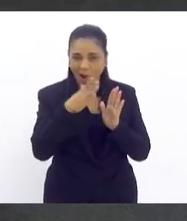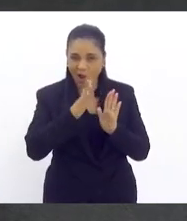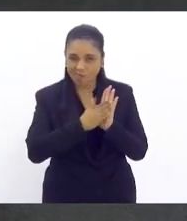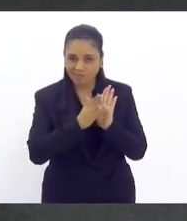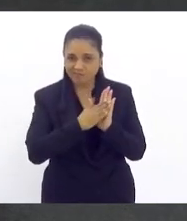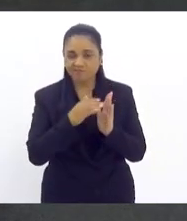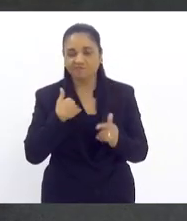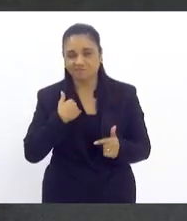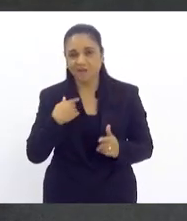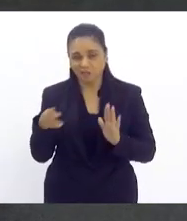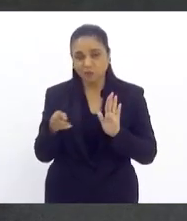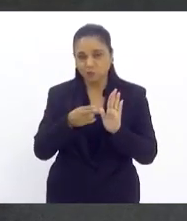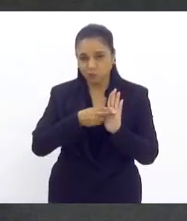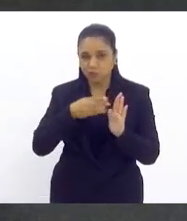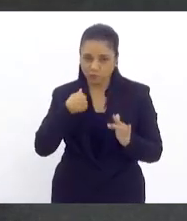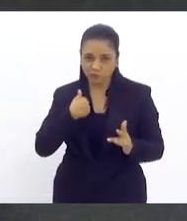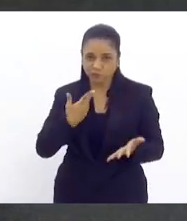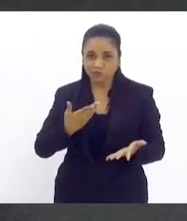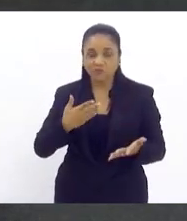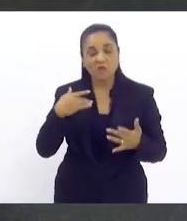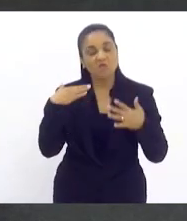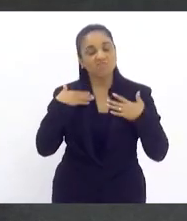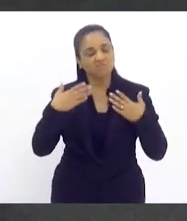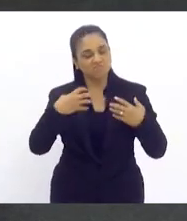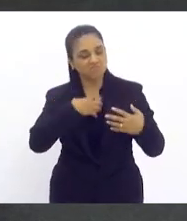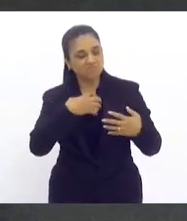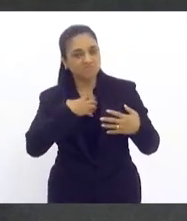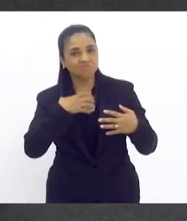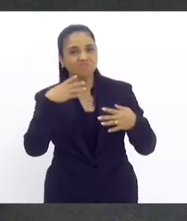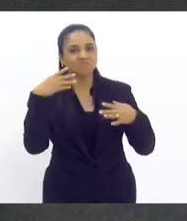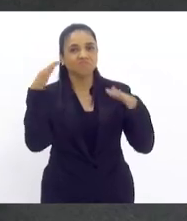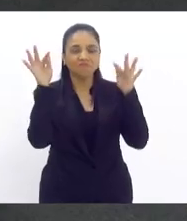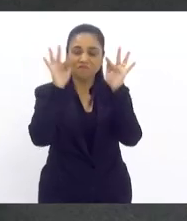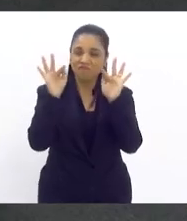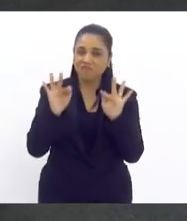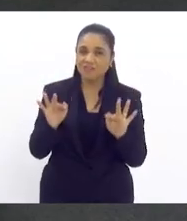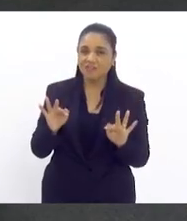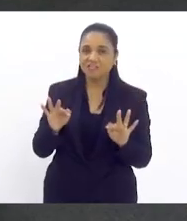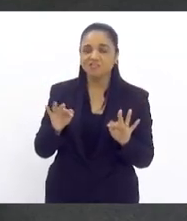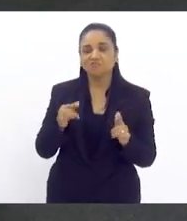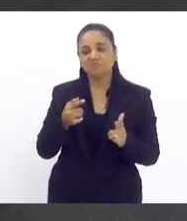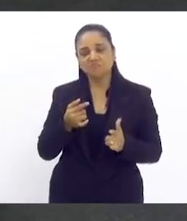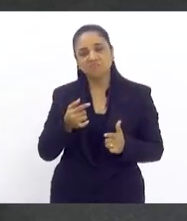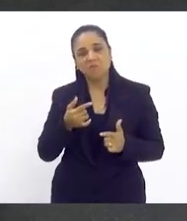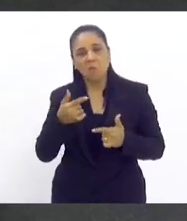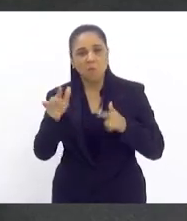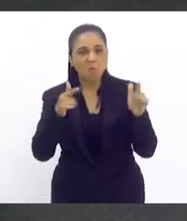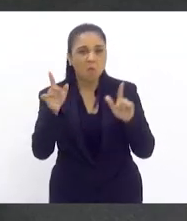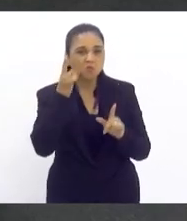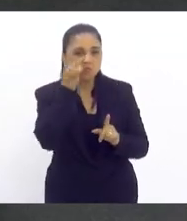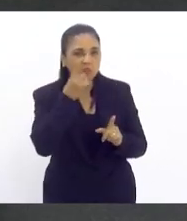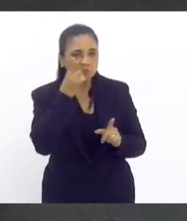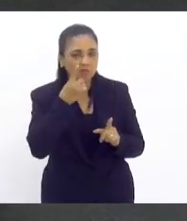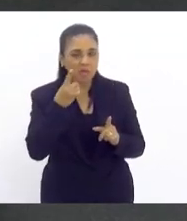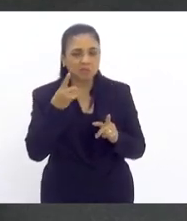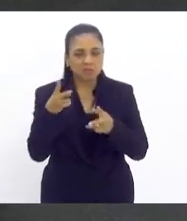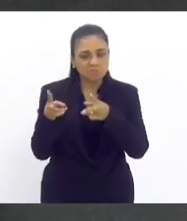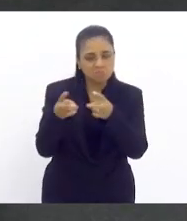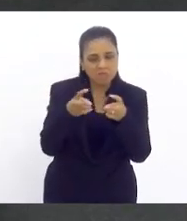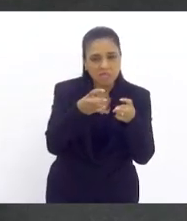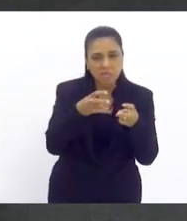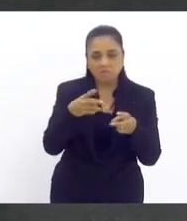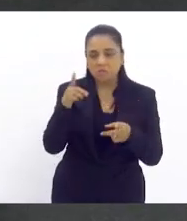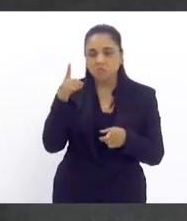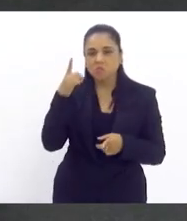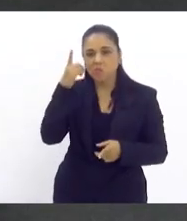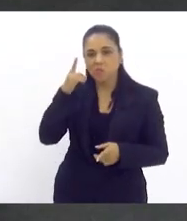muito feliz porque há deputados, por exemplo, mais conservadores, que veem no rock uma coisa muito